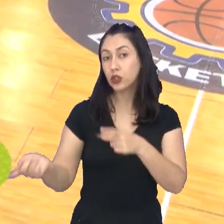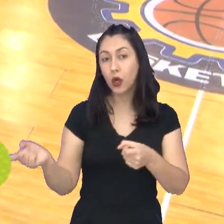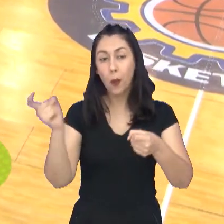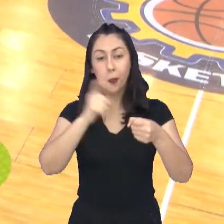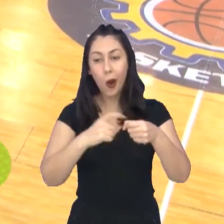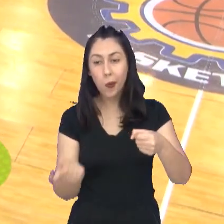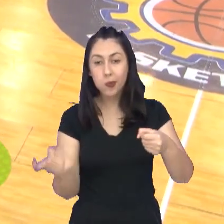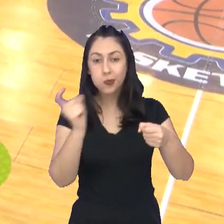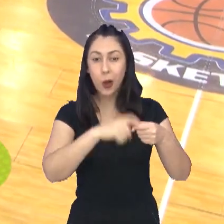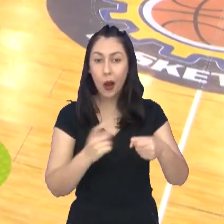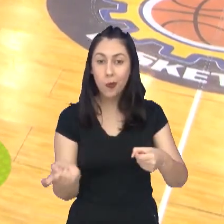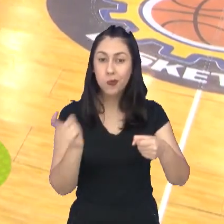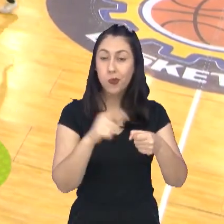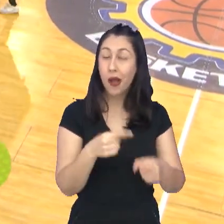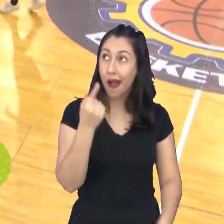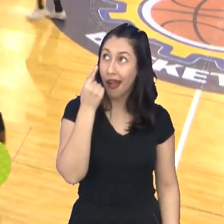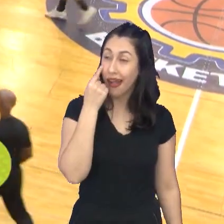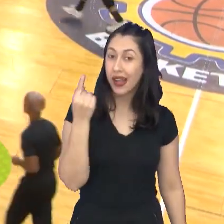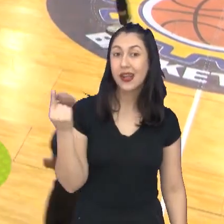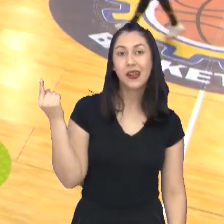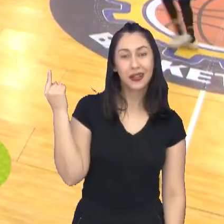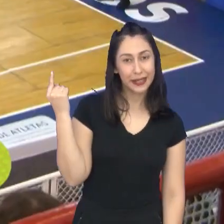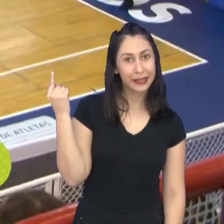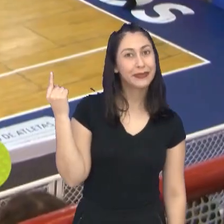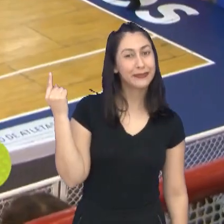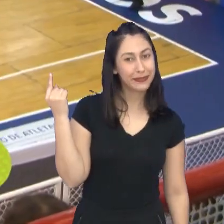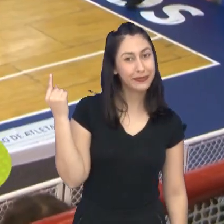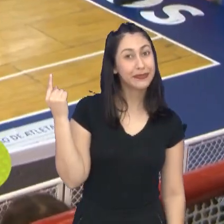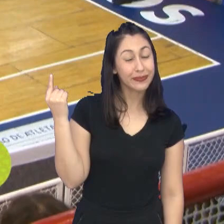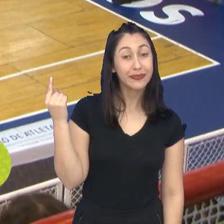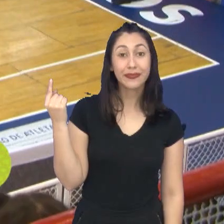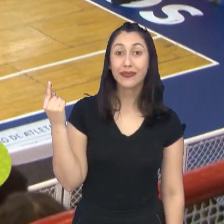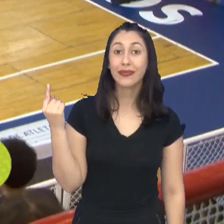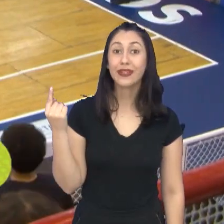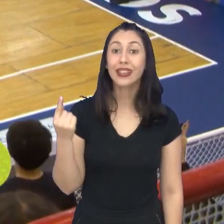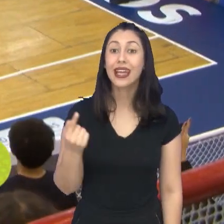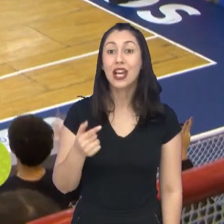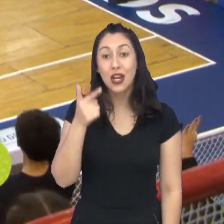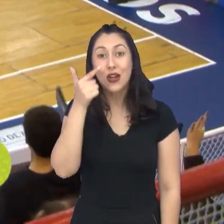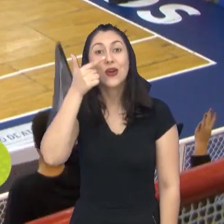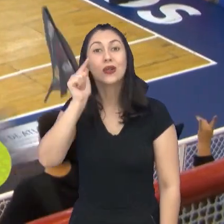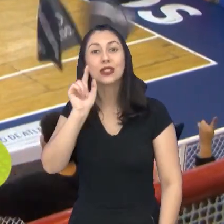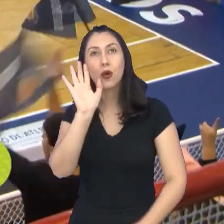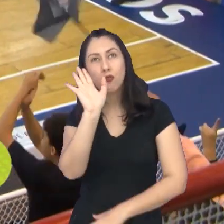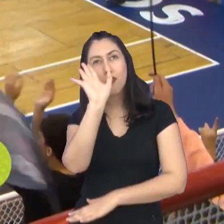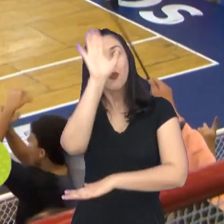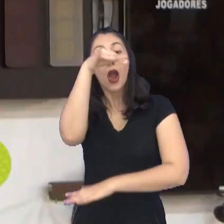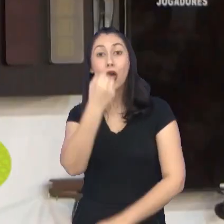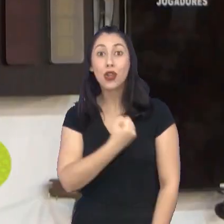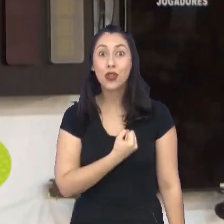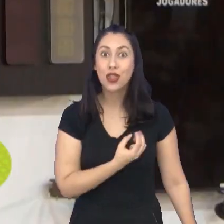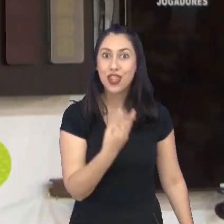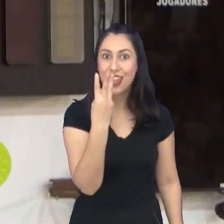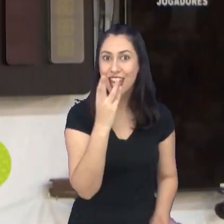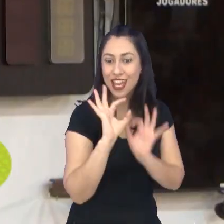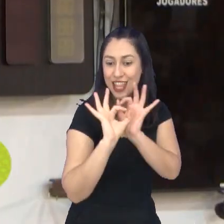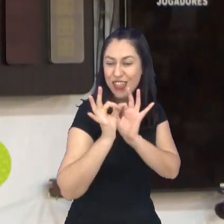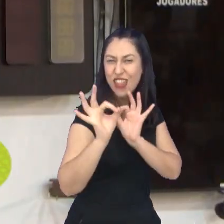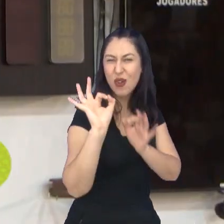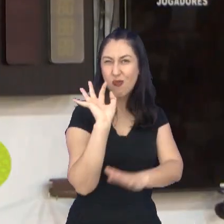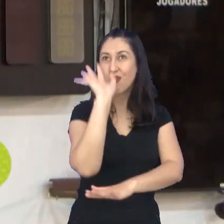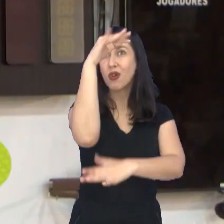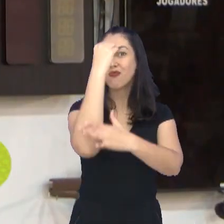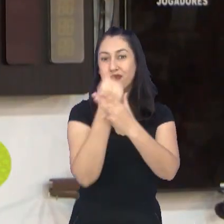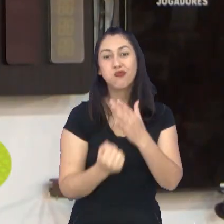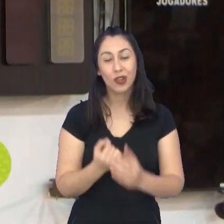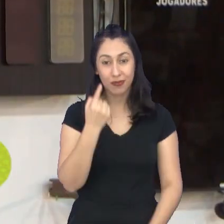Olha o Lema. Além de salvar essa bola, o argentino também matou da linha dos 3. E o primeiro quarto terminou